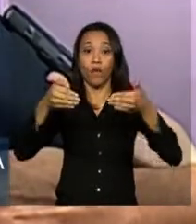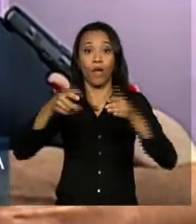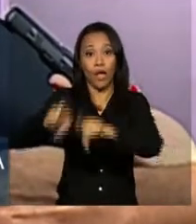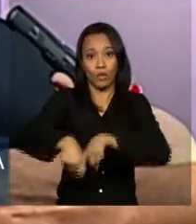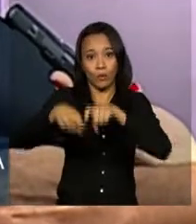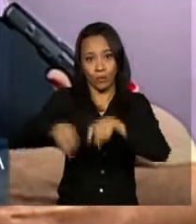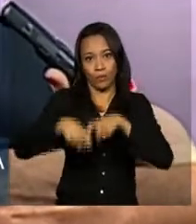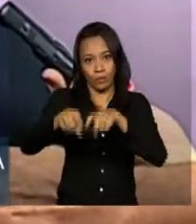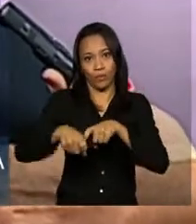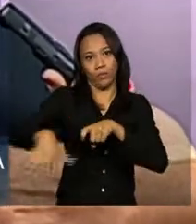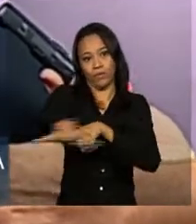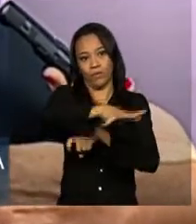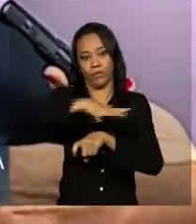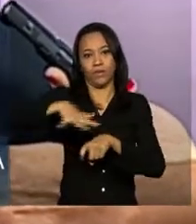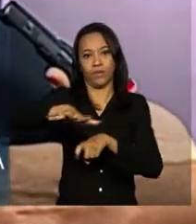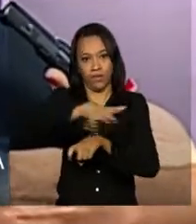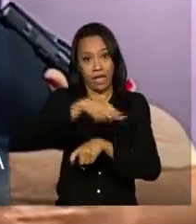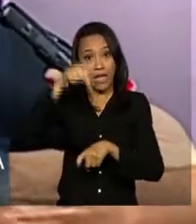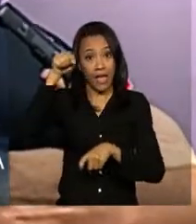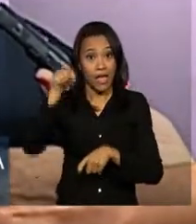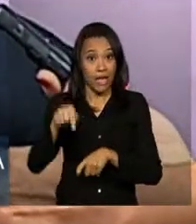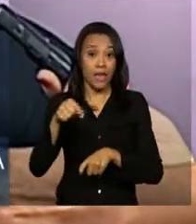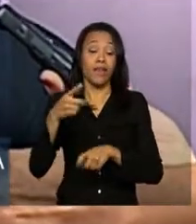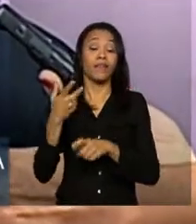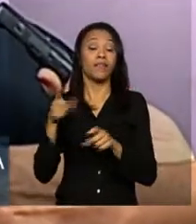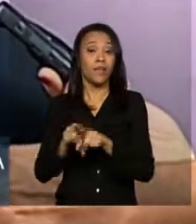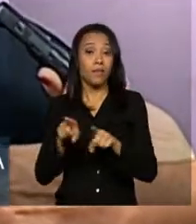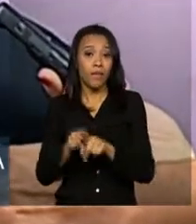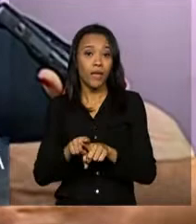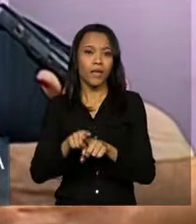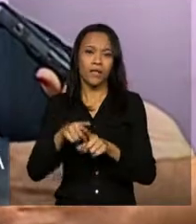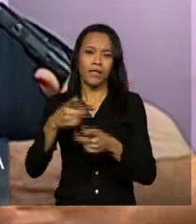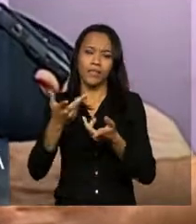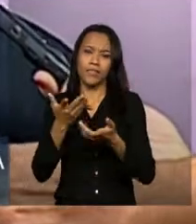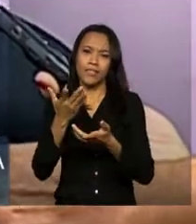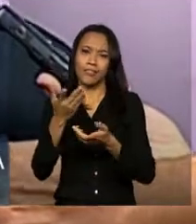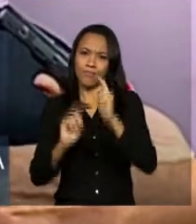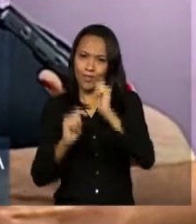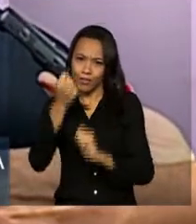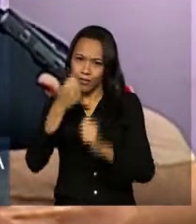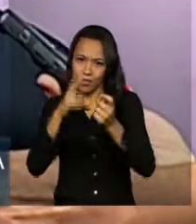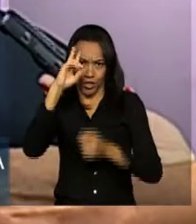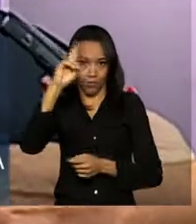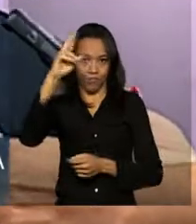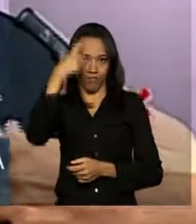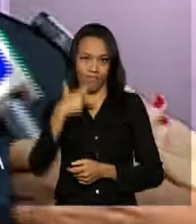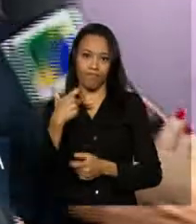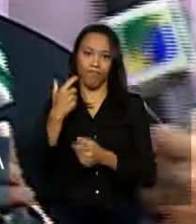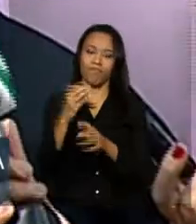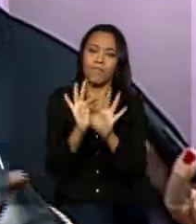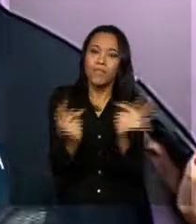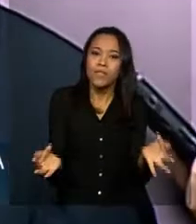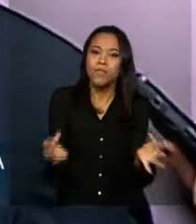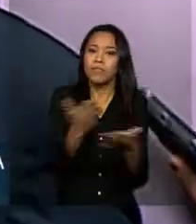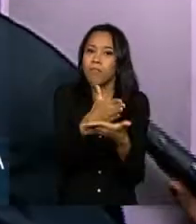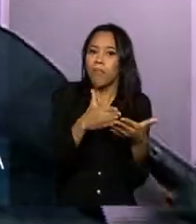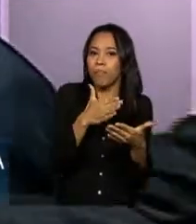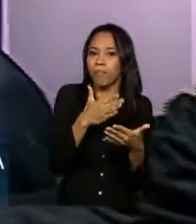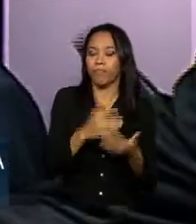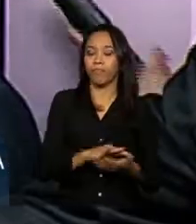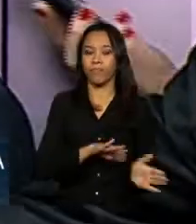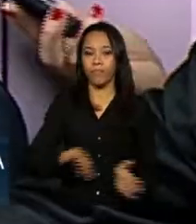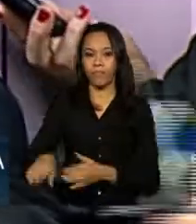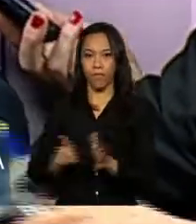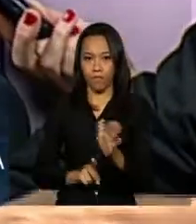área rural e essa indústria desse pequeno e médio empresário. Ministro,